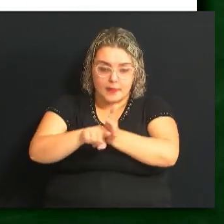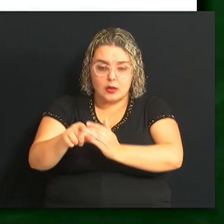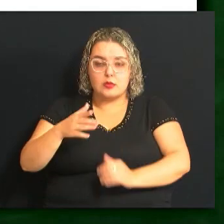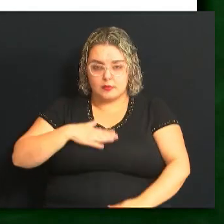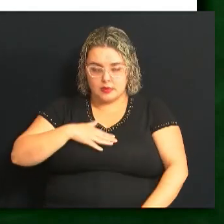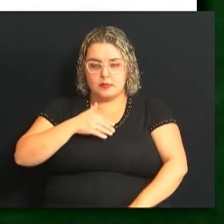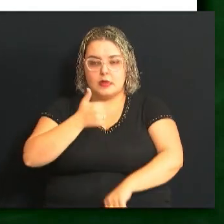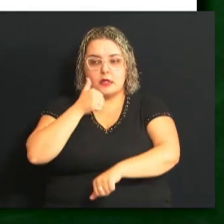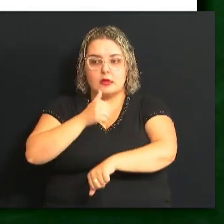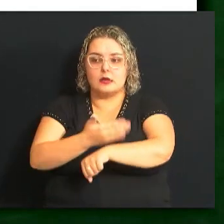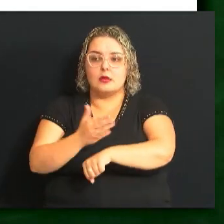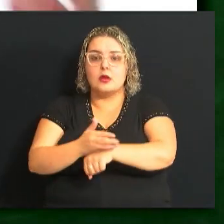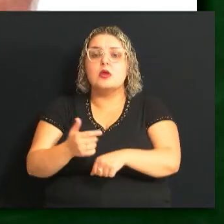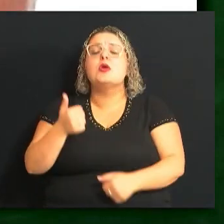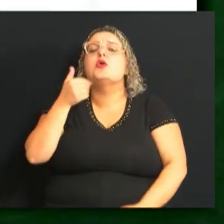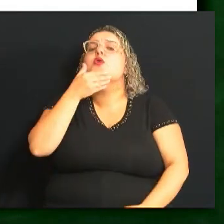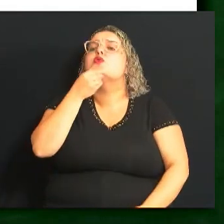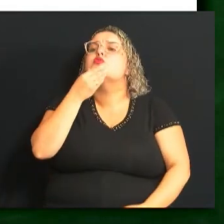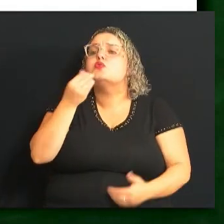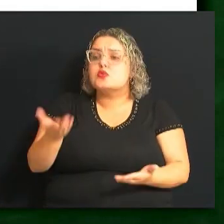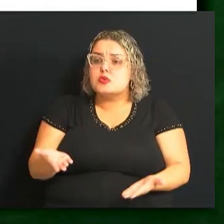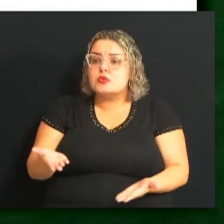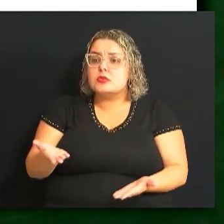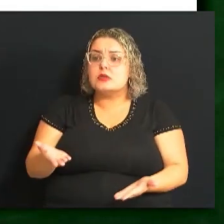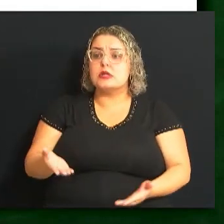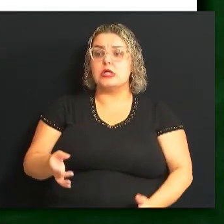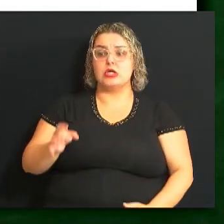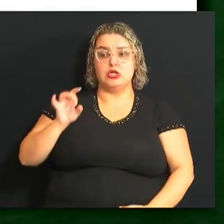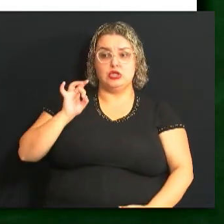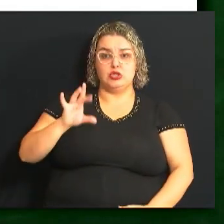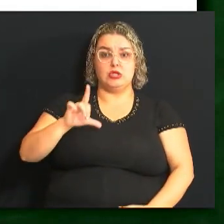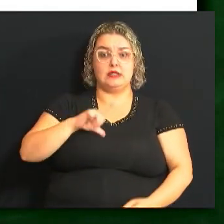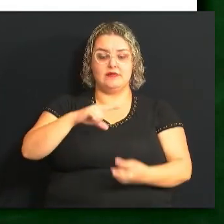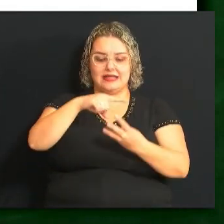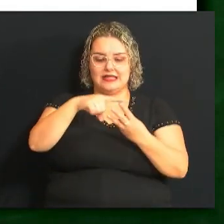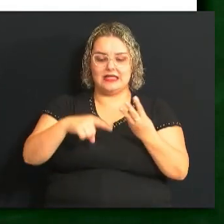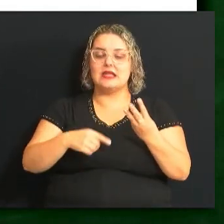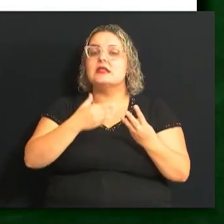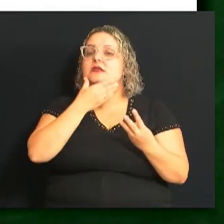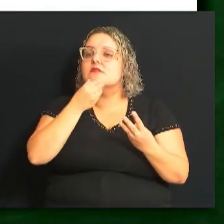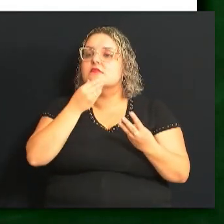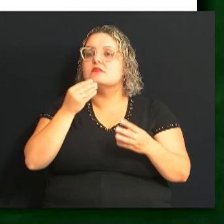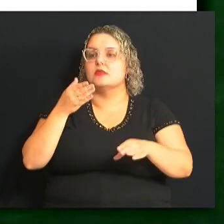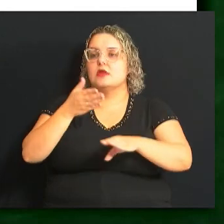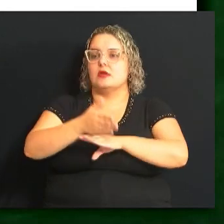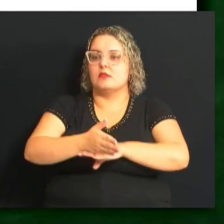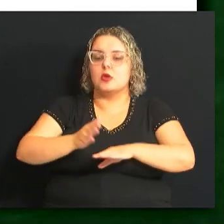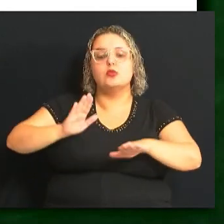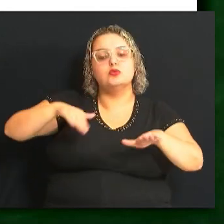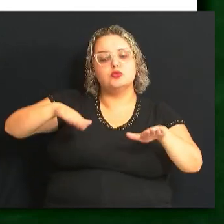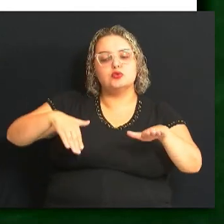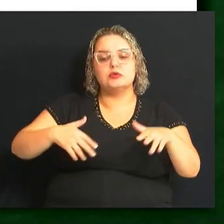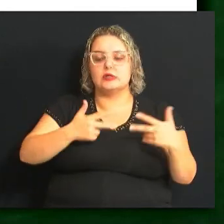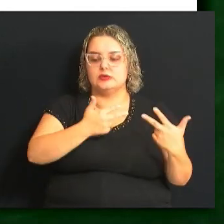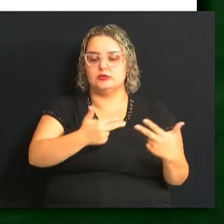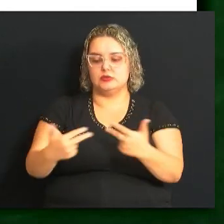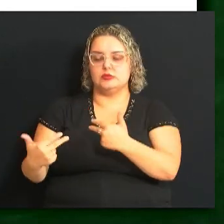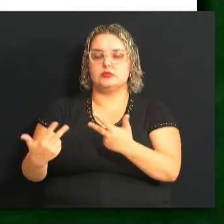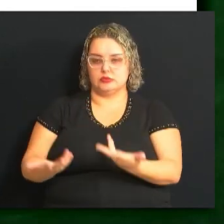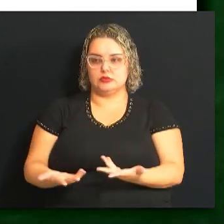onde estão os meninos? E ela me disse, só teve até hoje 3 meninos que participaram que fazem